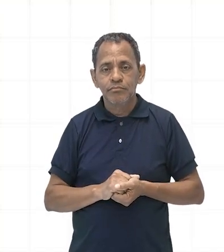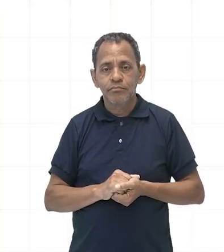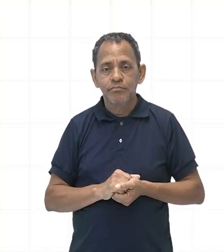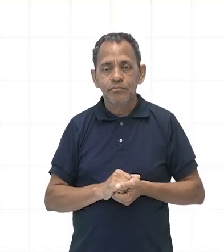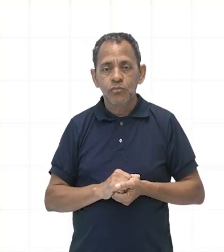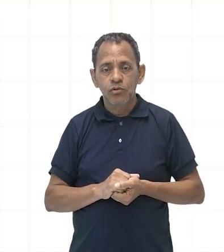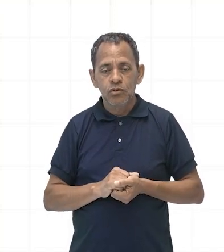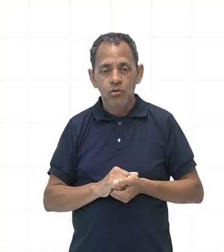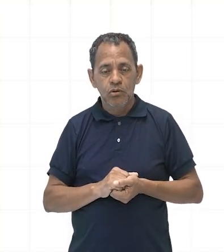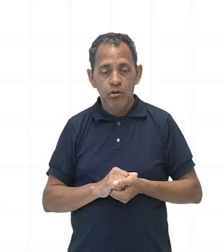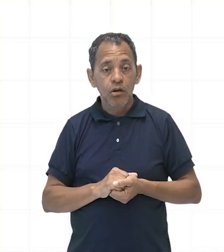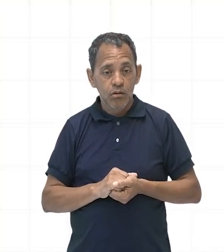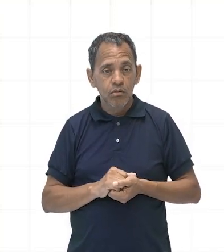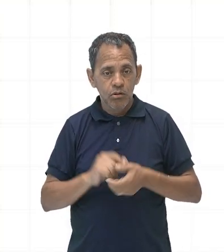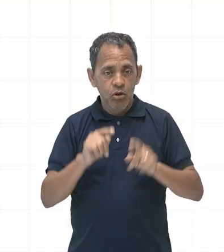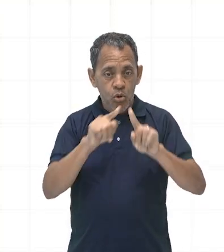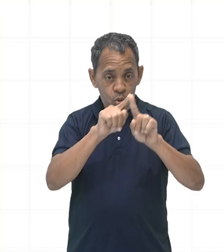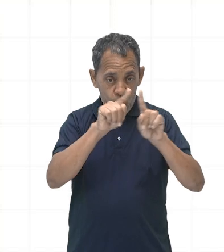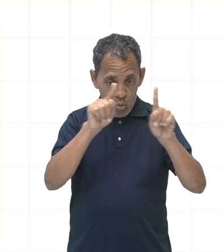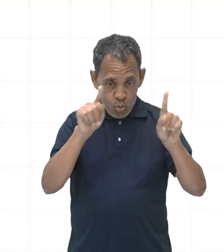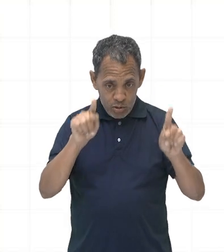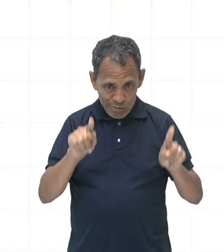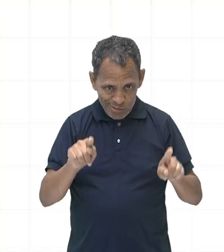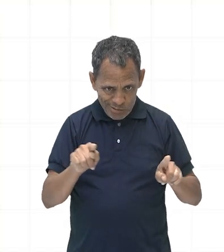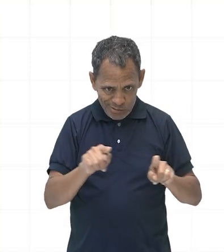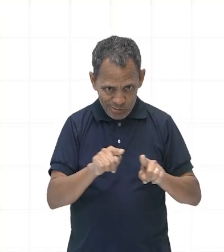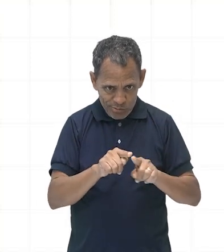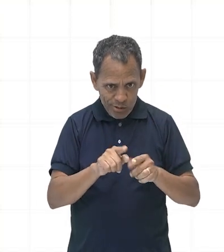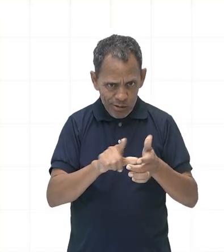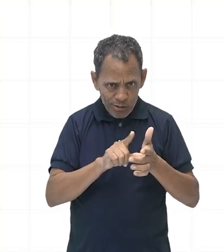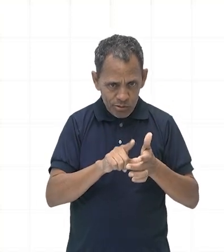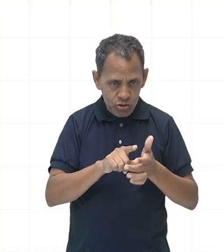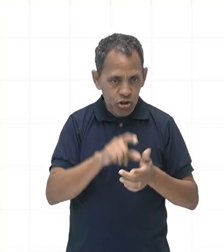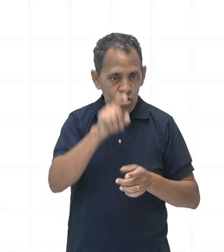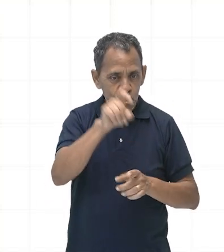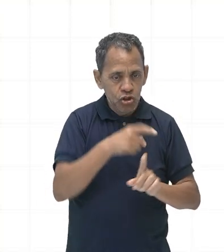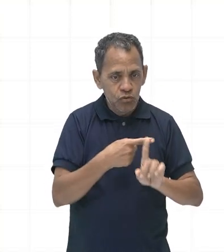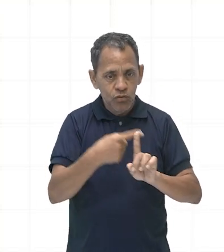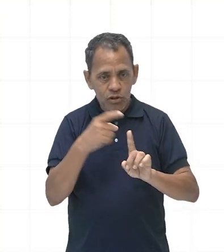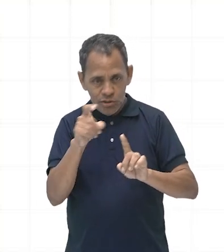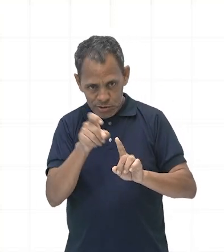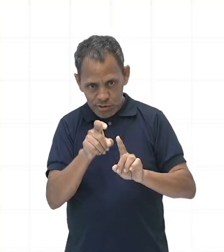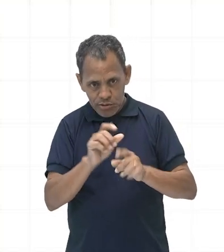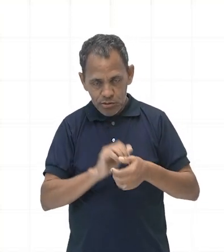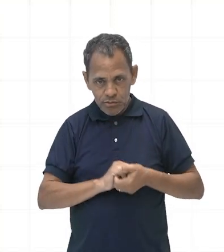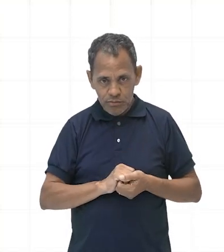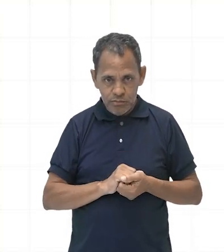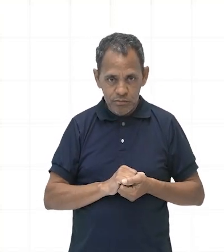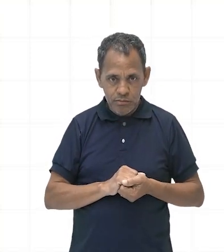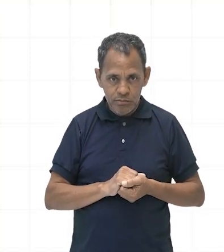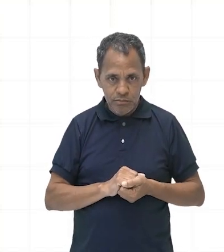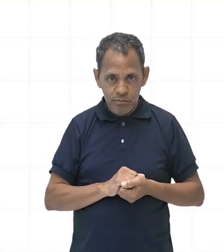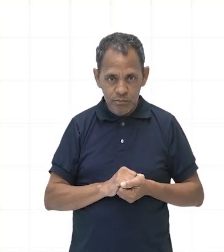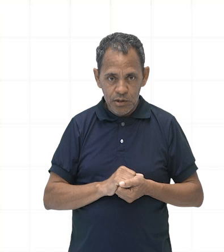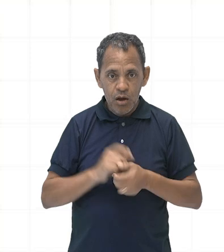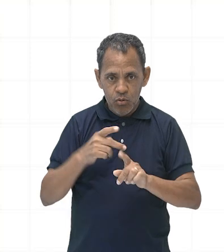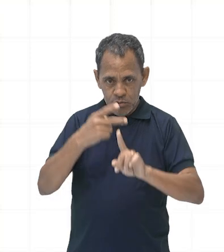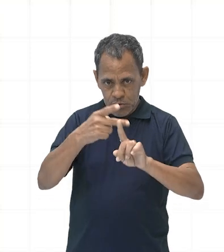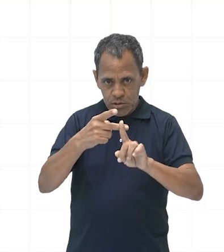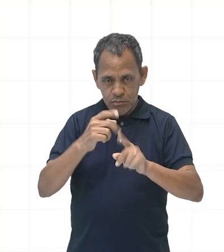O quadrado original, que era x vezes x ao quadrado, certo? X vezes x ao